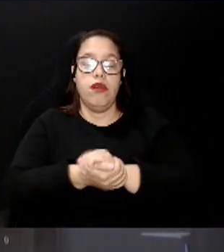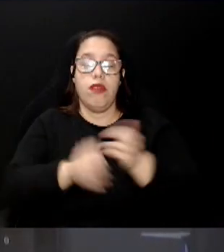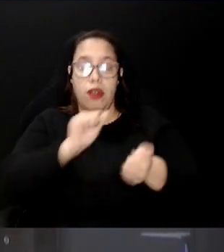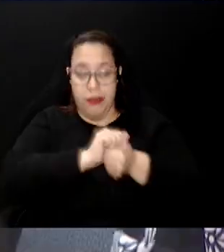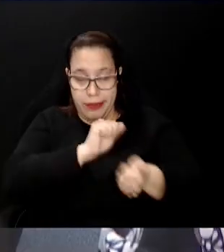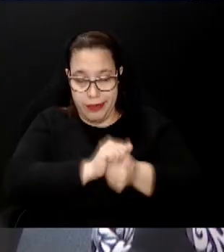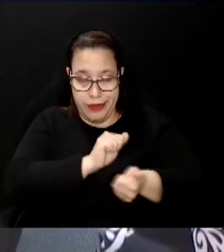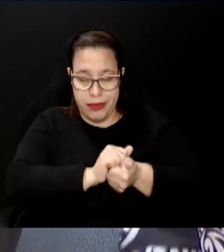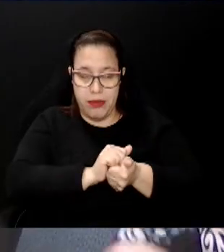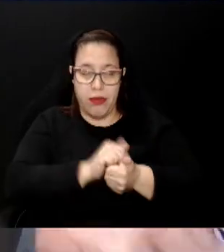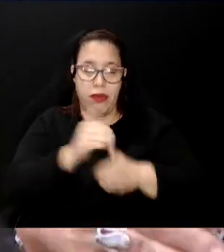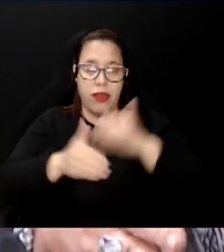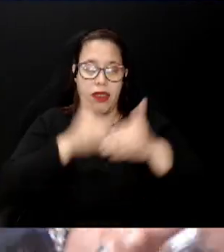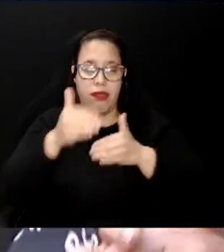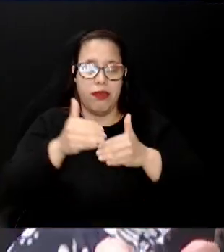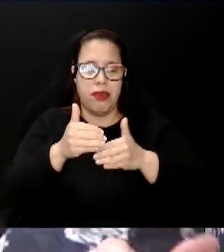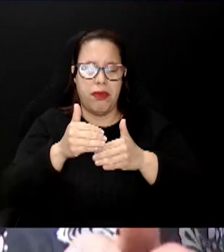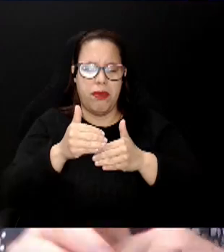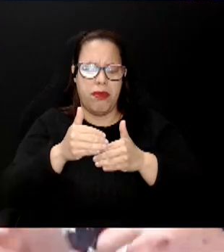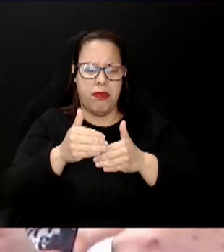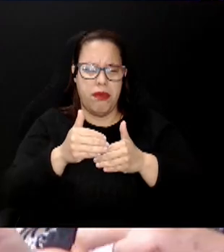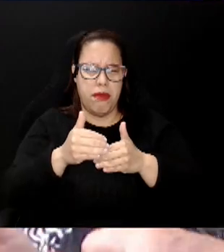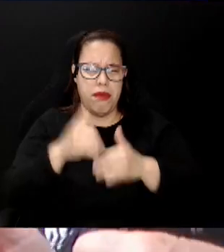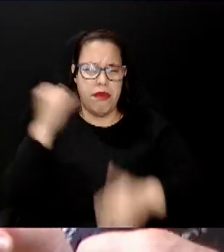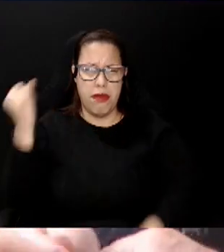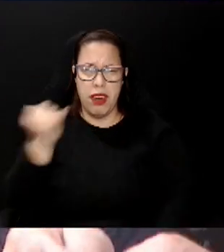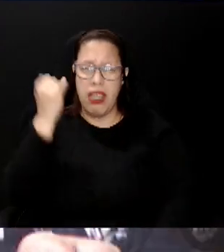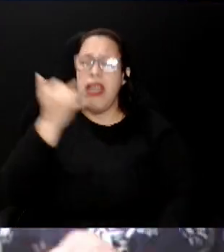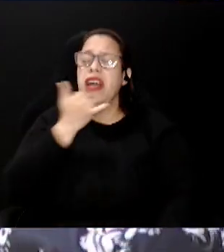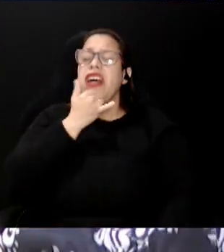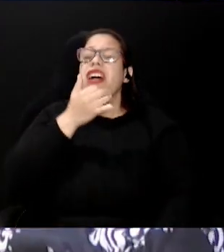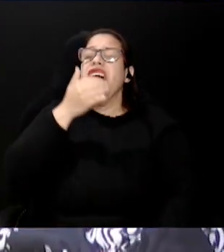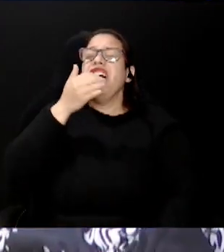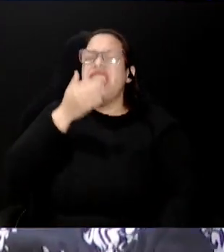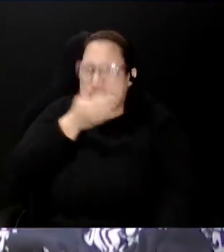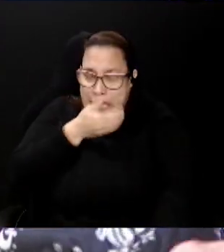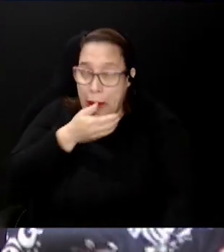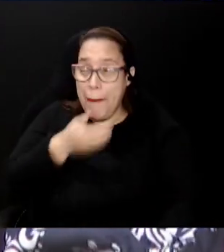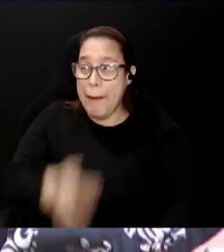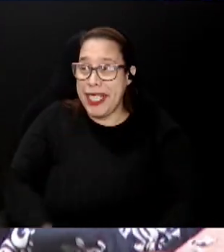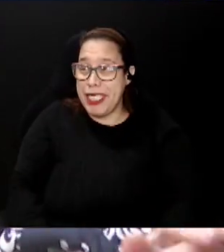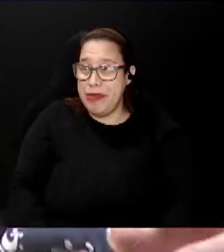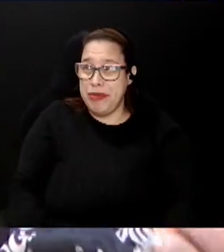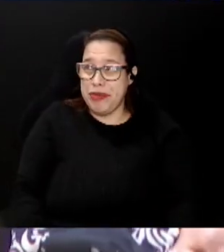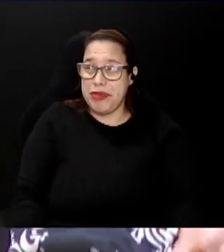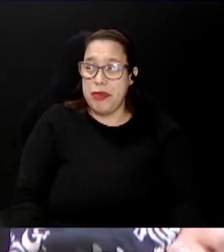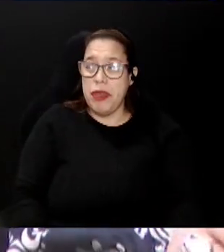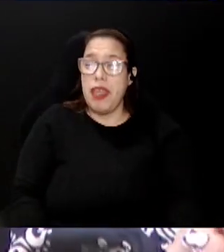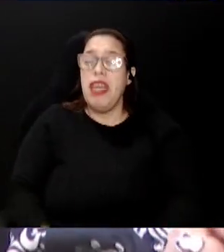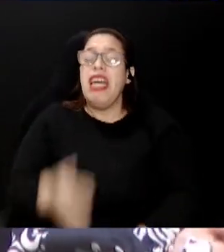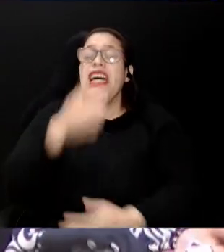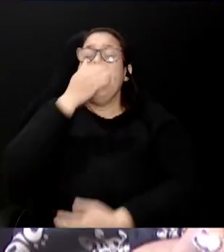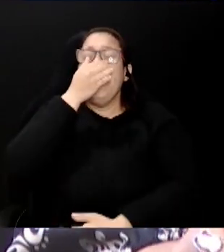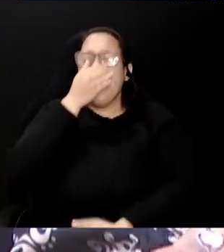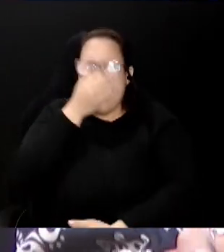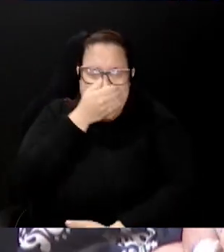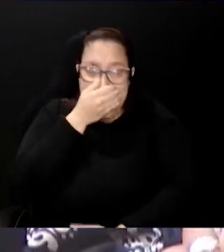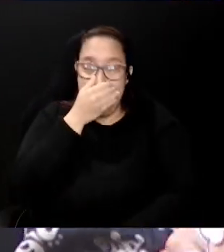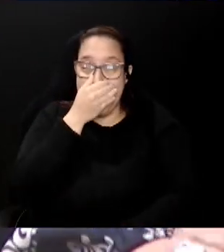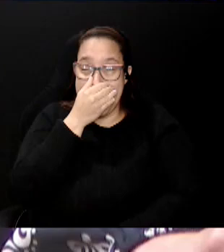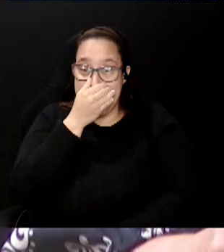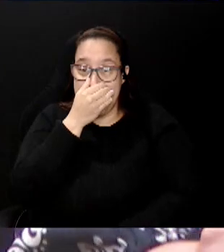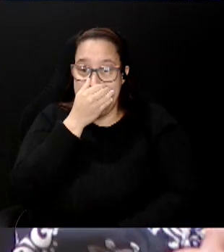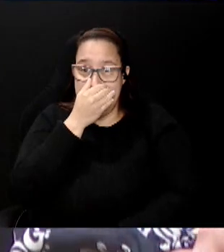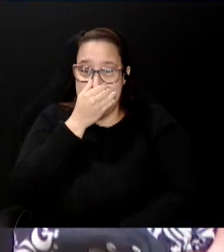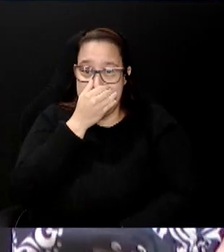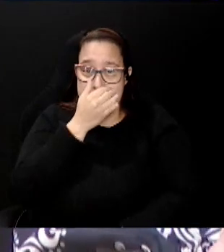ações comunitárias. Tão importante quando a gente fala das ações de prevenção, né? Falar de sexualidade para os jovens, falar